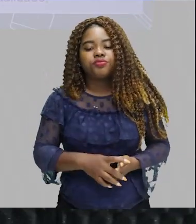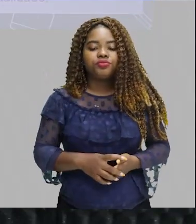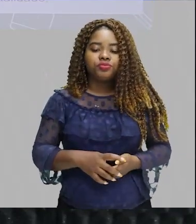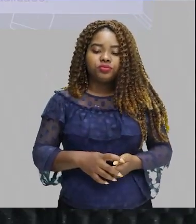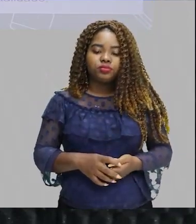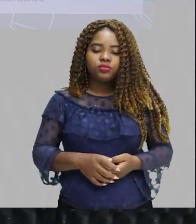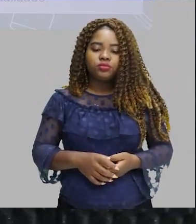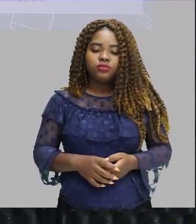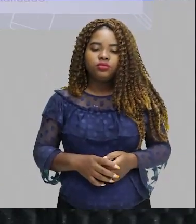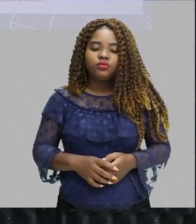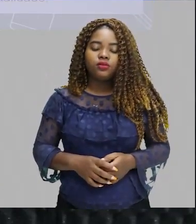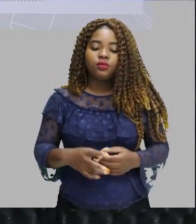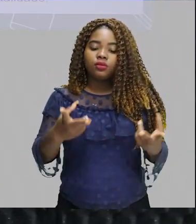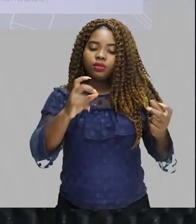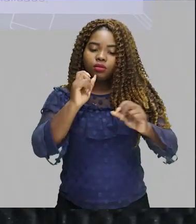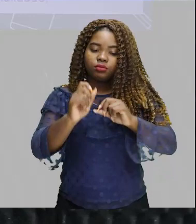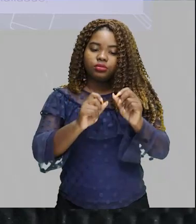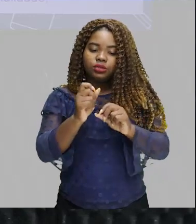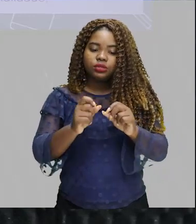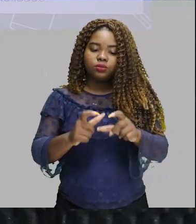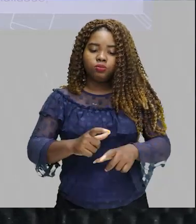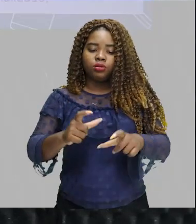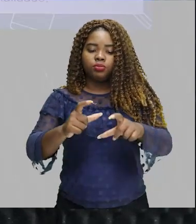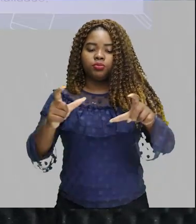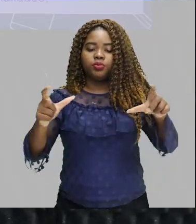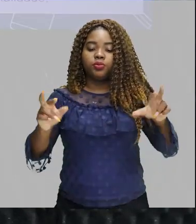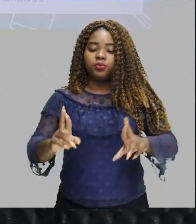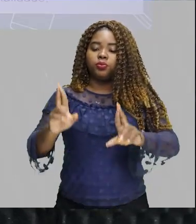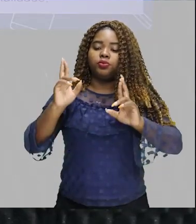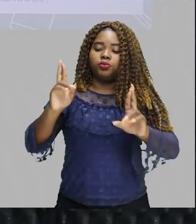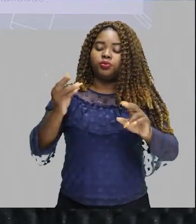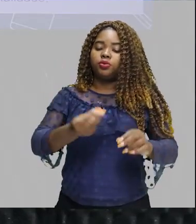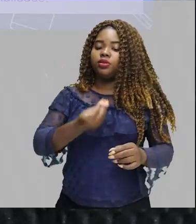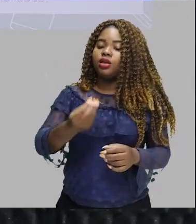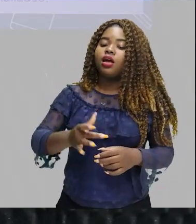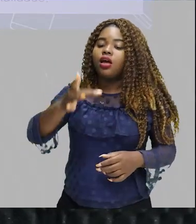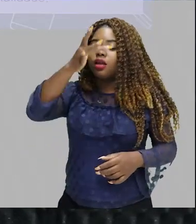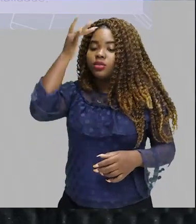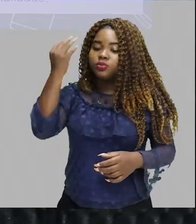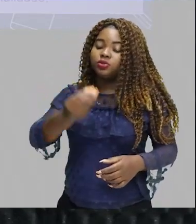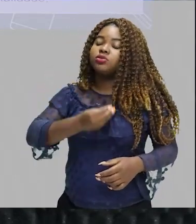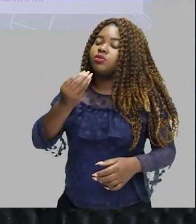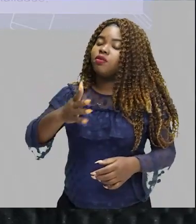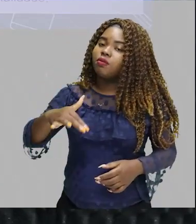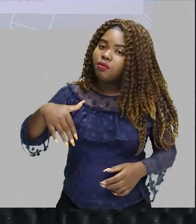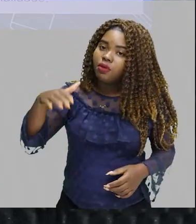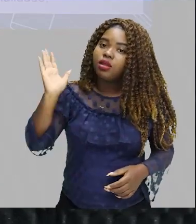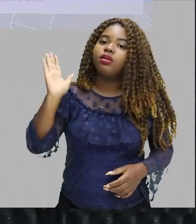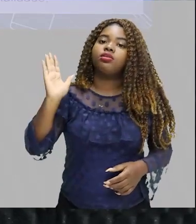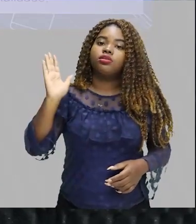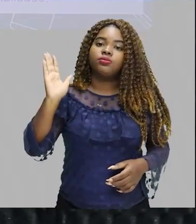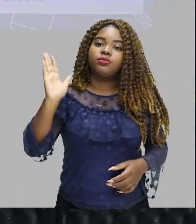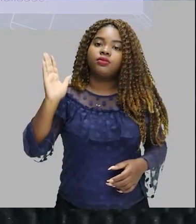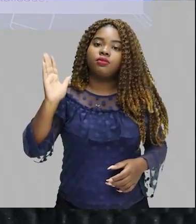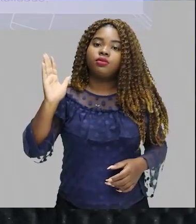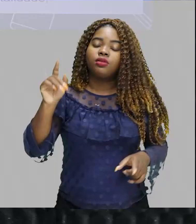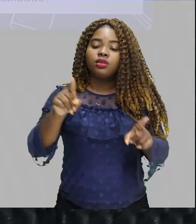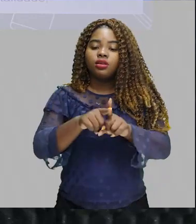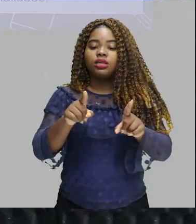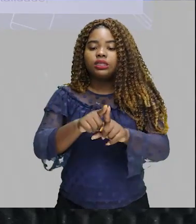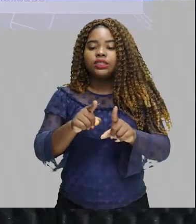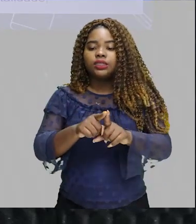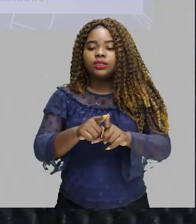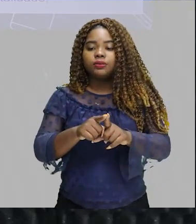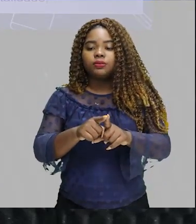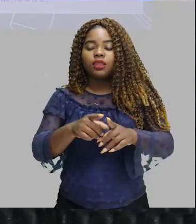vai perceber? Um aumento na expectativa de vida, ou seja, as pessoas estão vivendo mais, e por outro lado, uma queda na